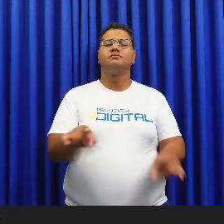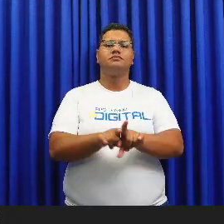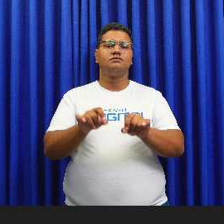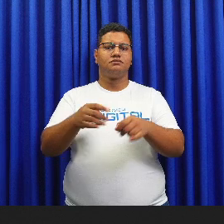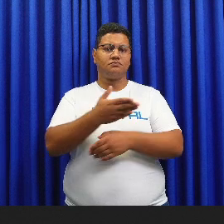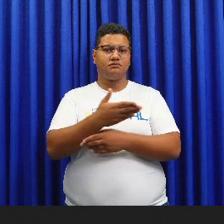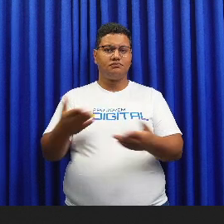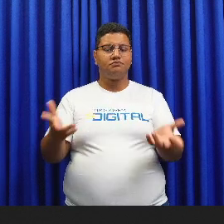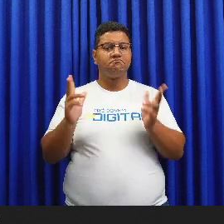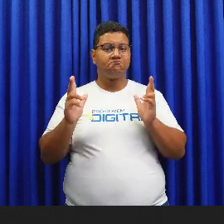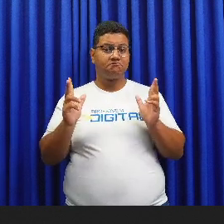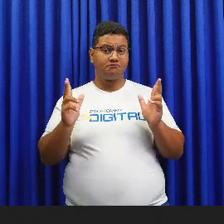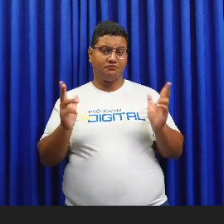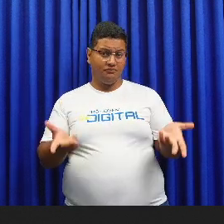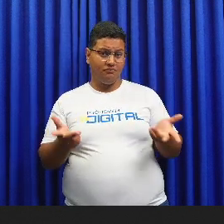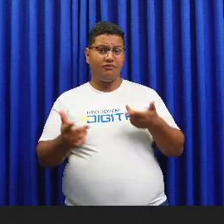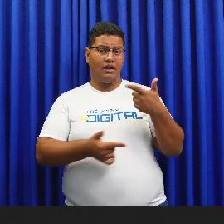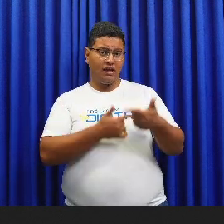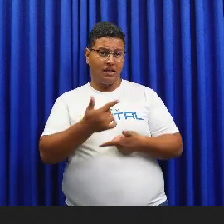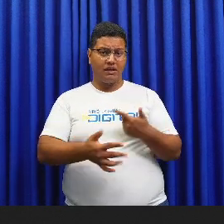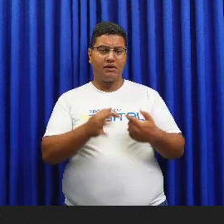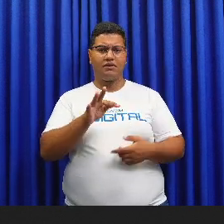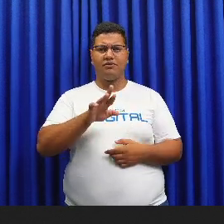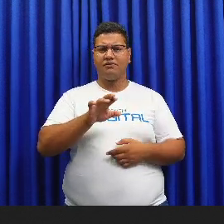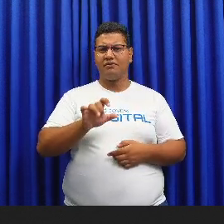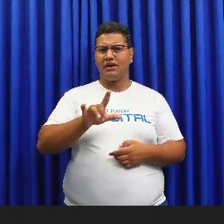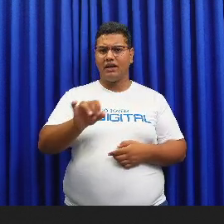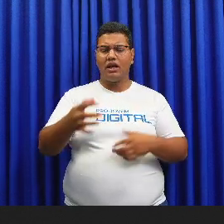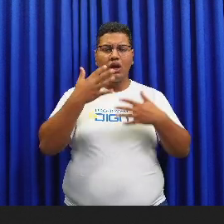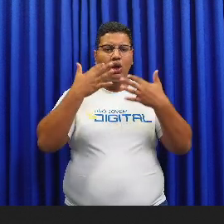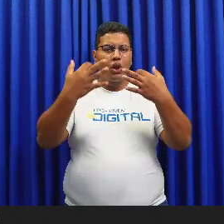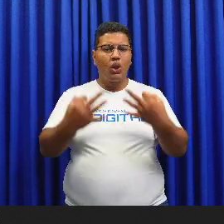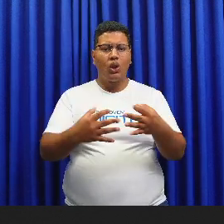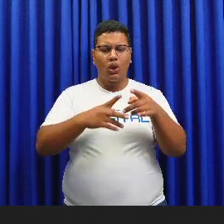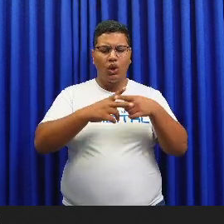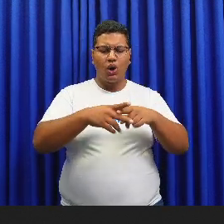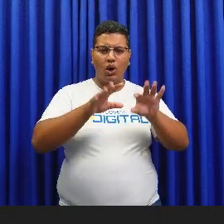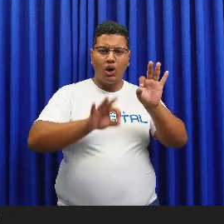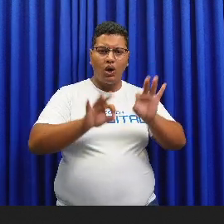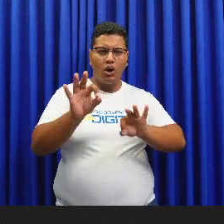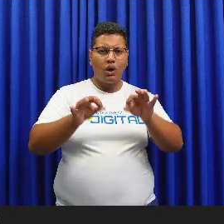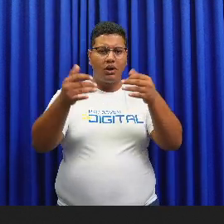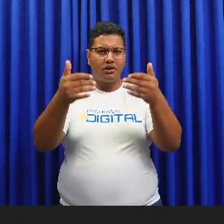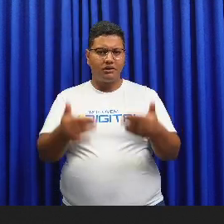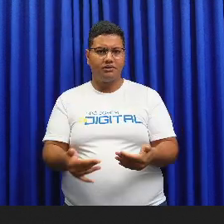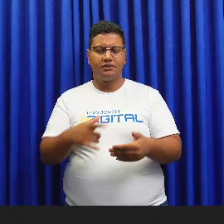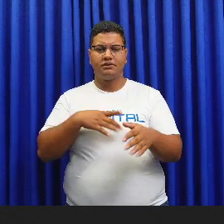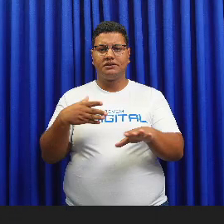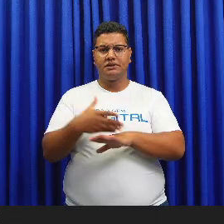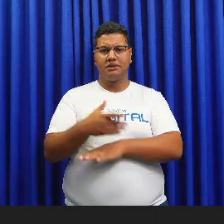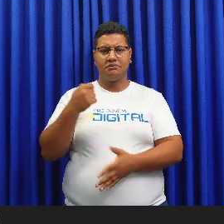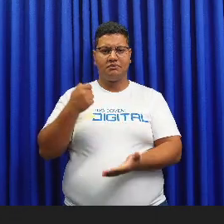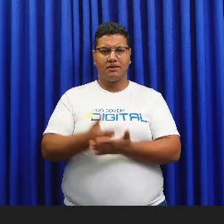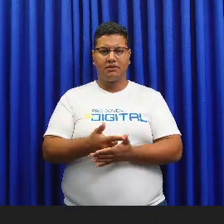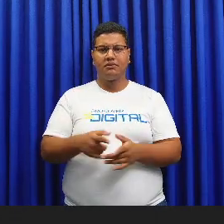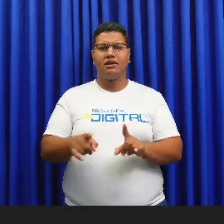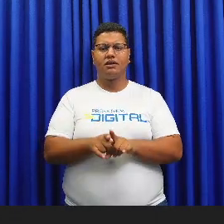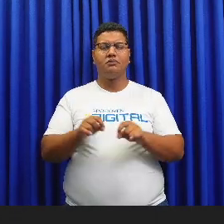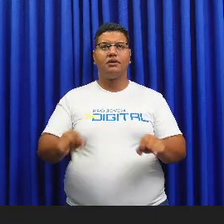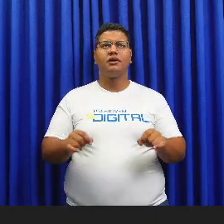você que é freela e que você tem que anotar, deixar tudo muito bem organizado, o que está entrando,